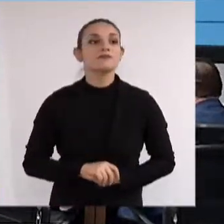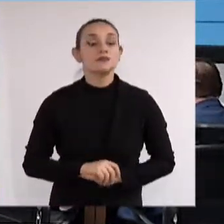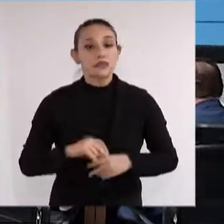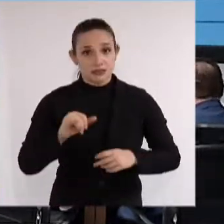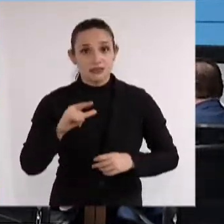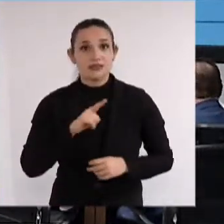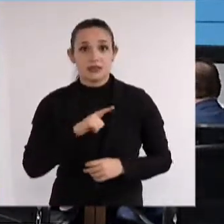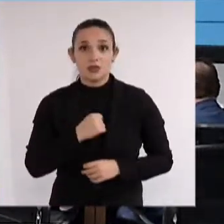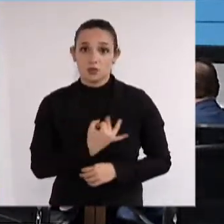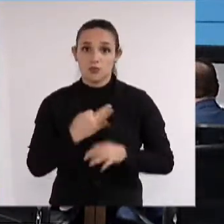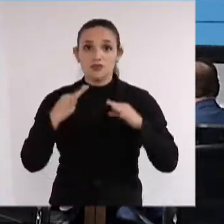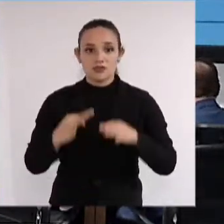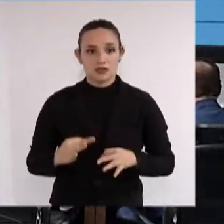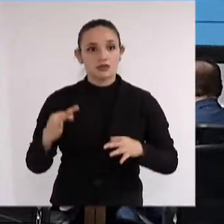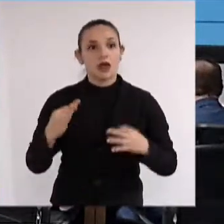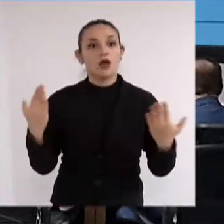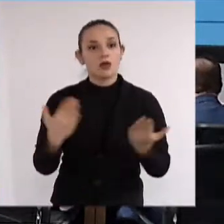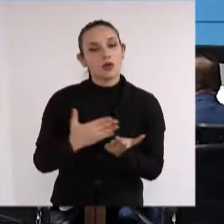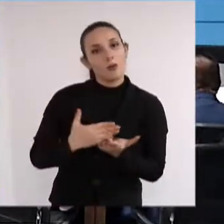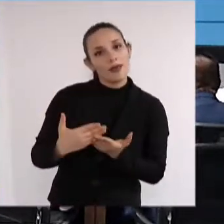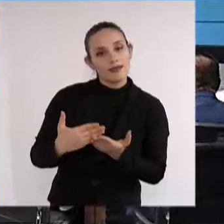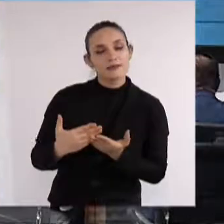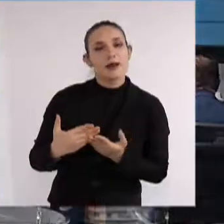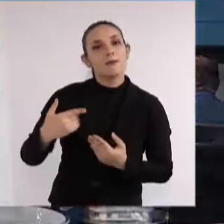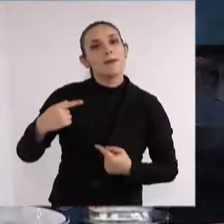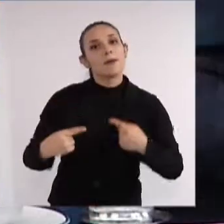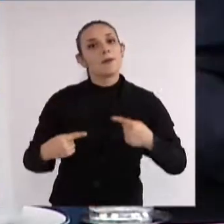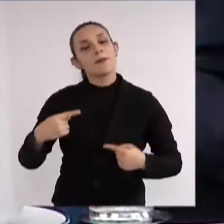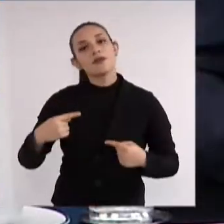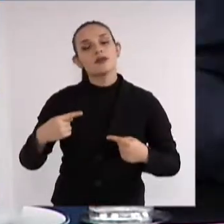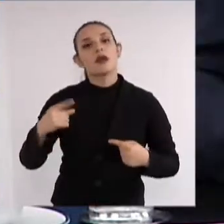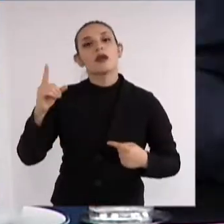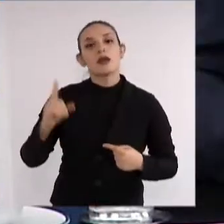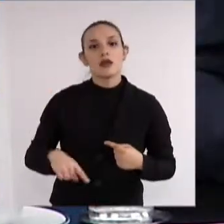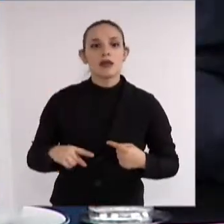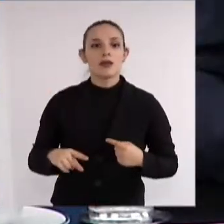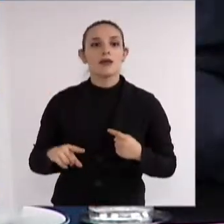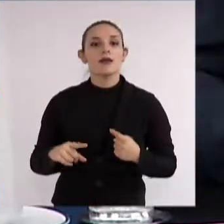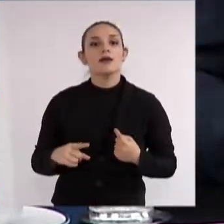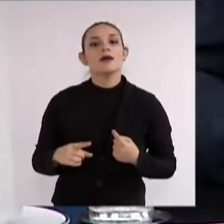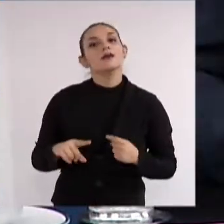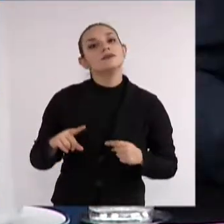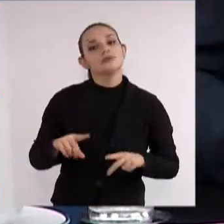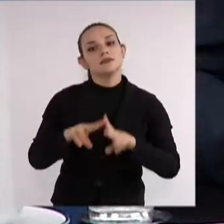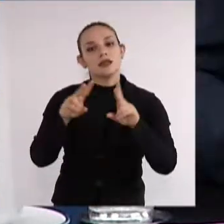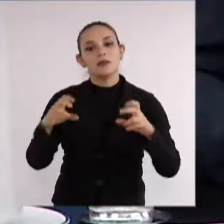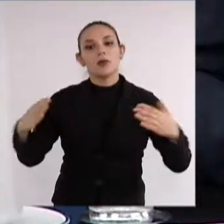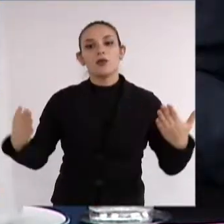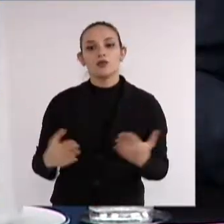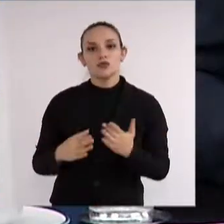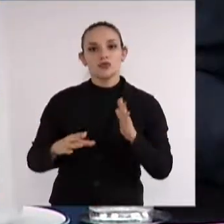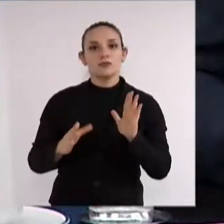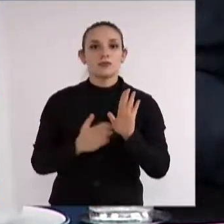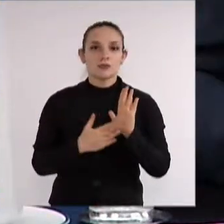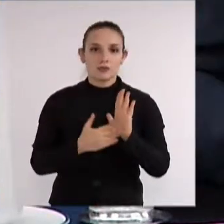Havendo quórum para deliberação, passamos à apreciação das matérias pautadas para esta sessão.